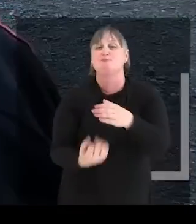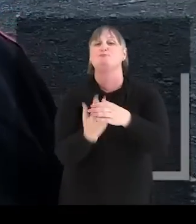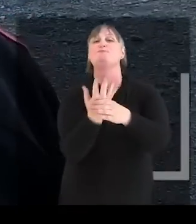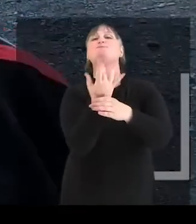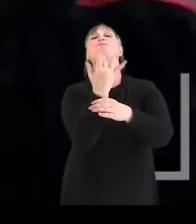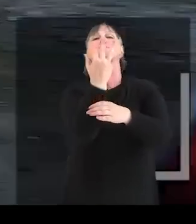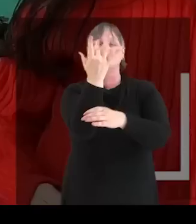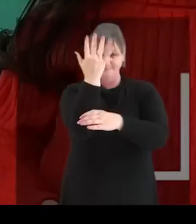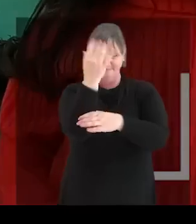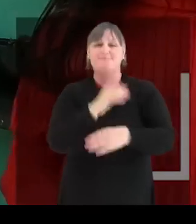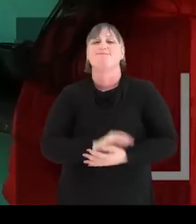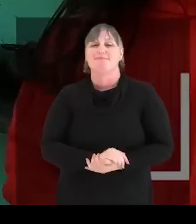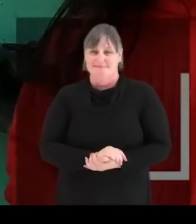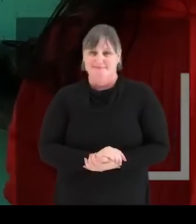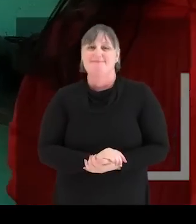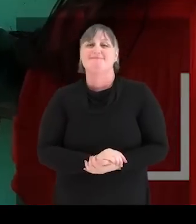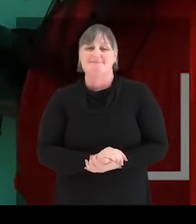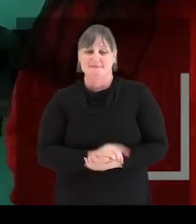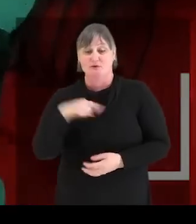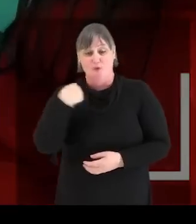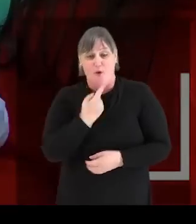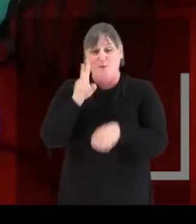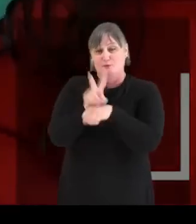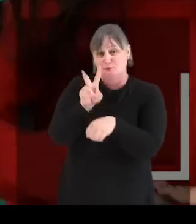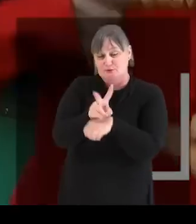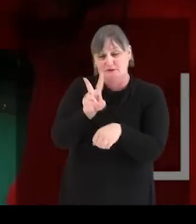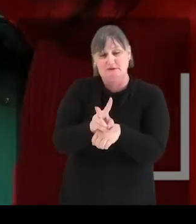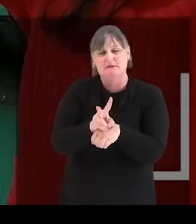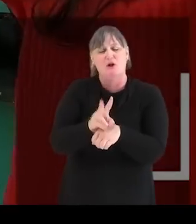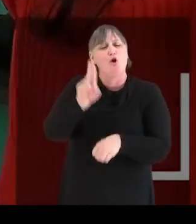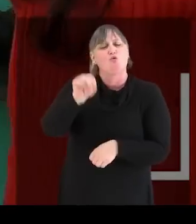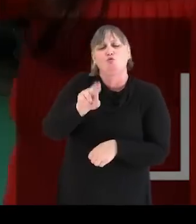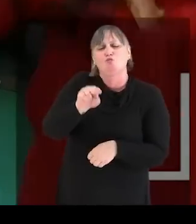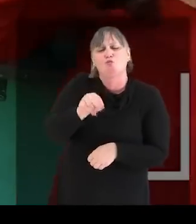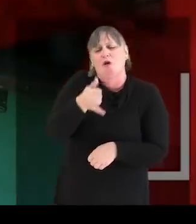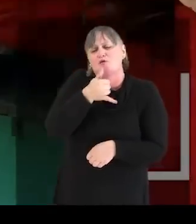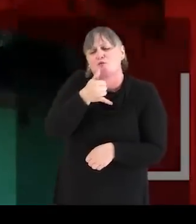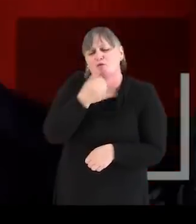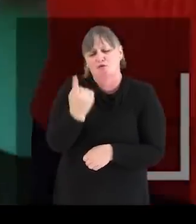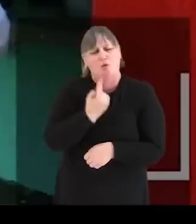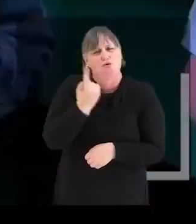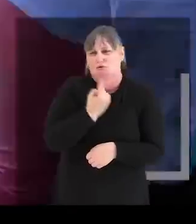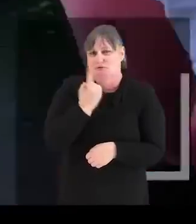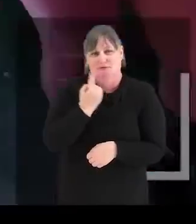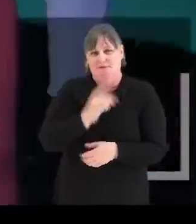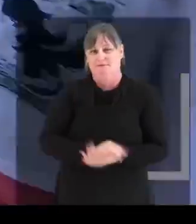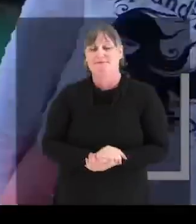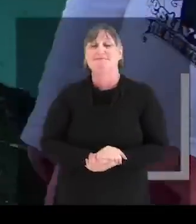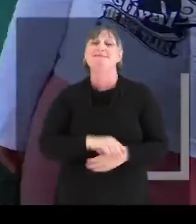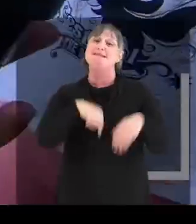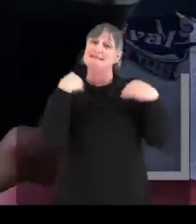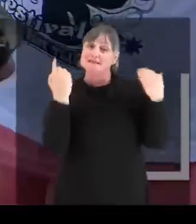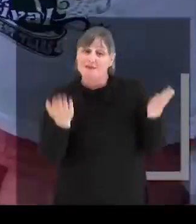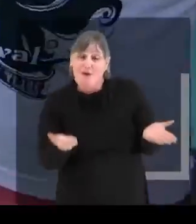plantas de volta. A gente vai cuidar das plantas e nunca vai deixar elas sozinhas.